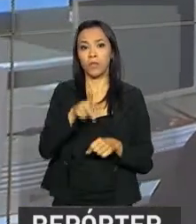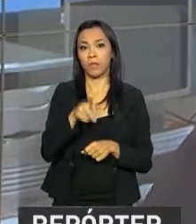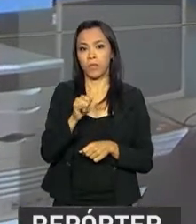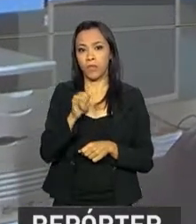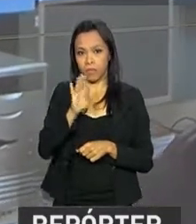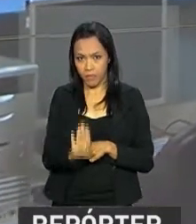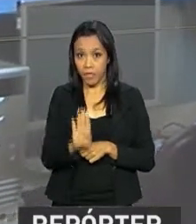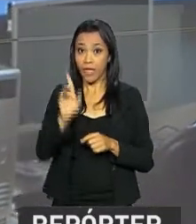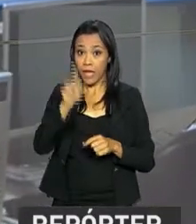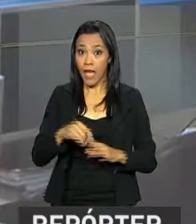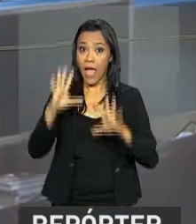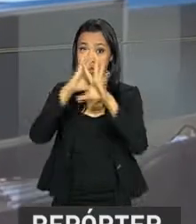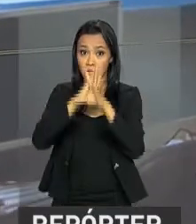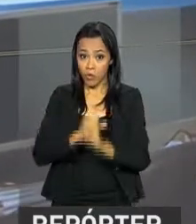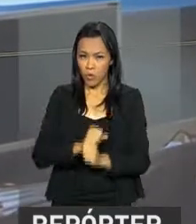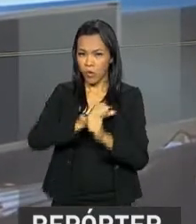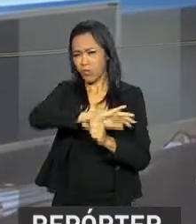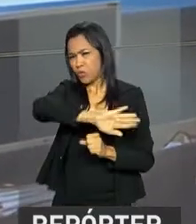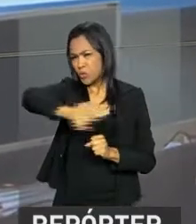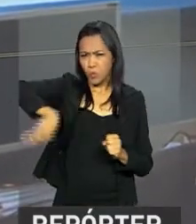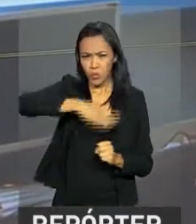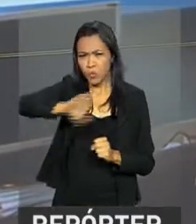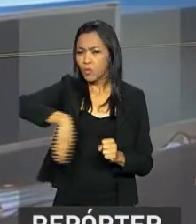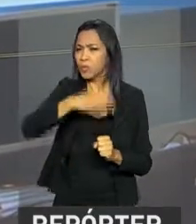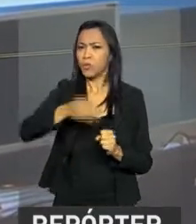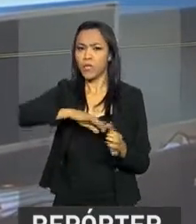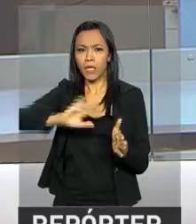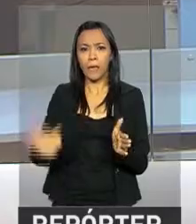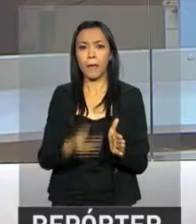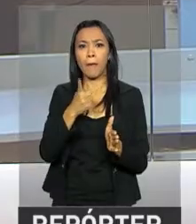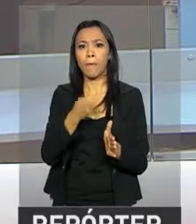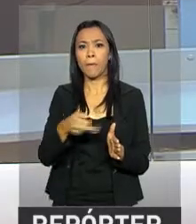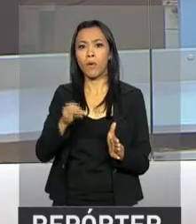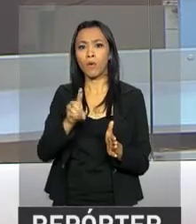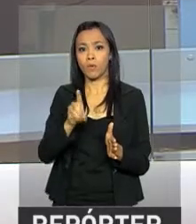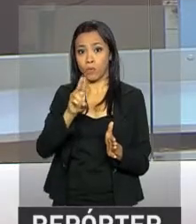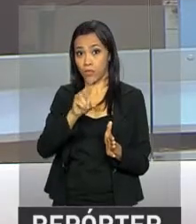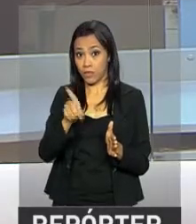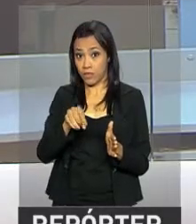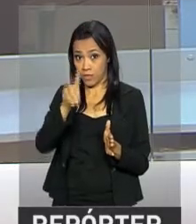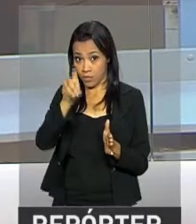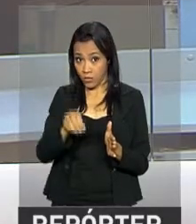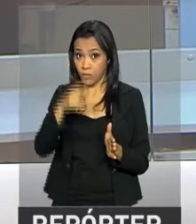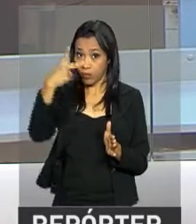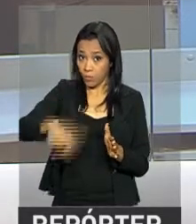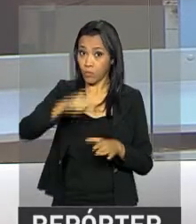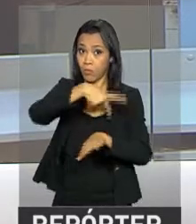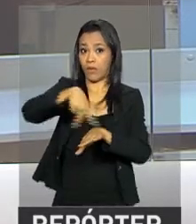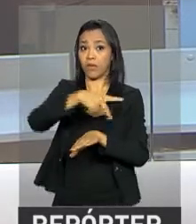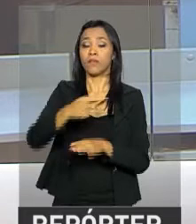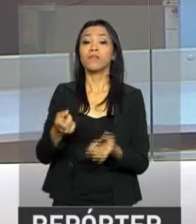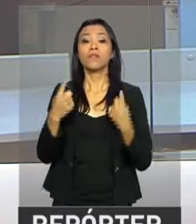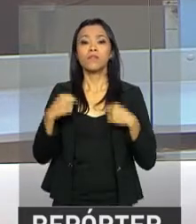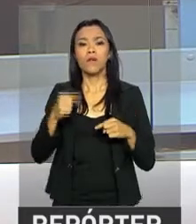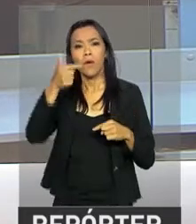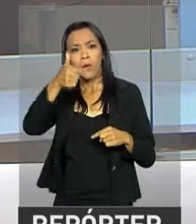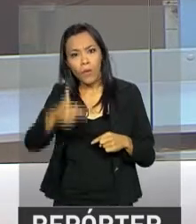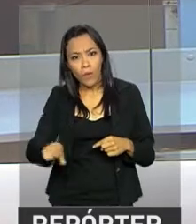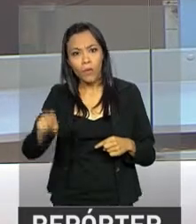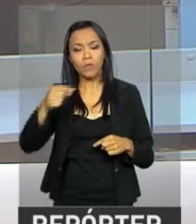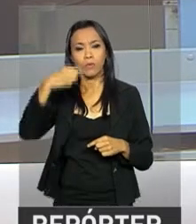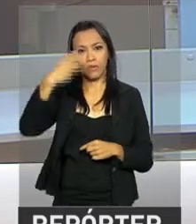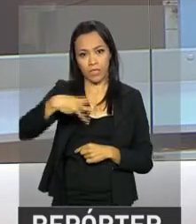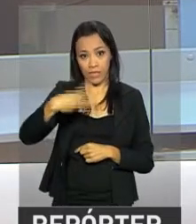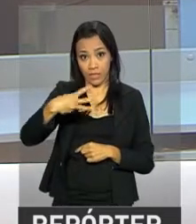todos os bens e serviços produzidos pelo país o dado oficial sobre o desempenho da atividade econômica no terceiro